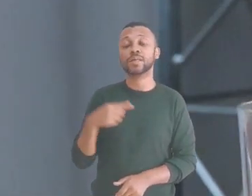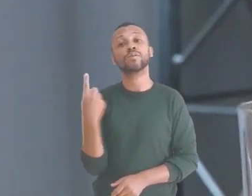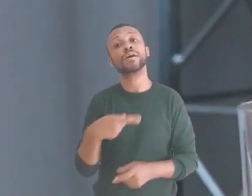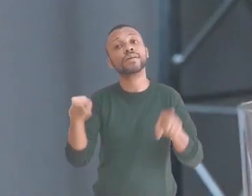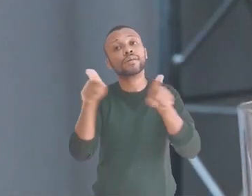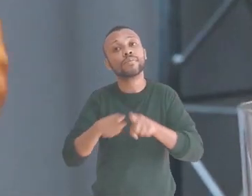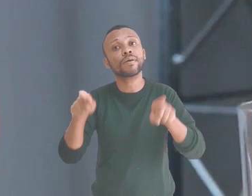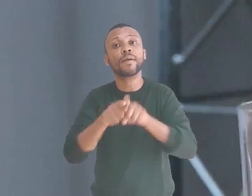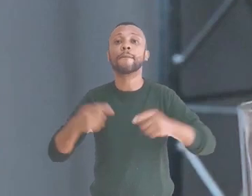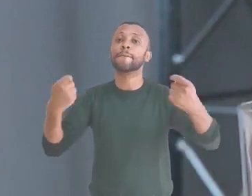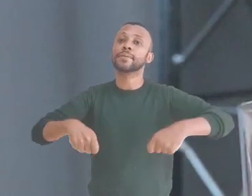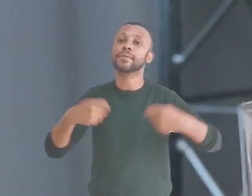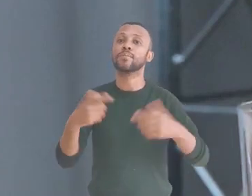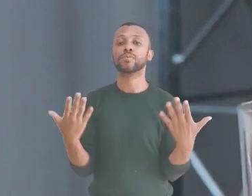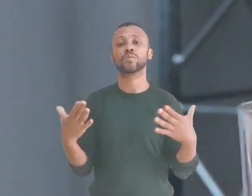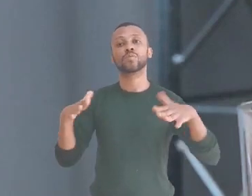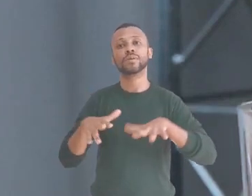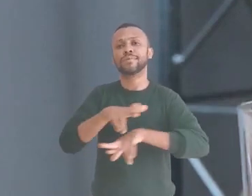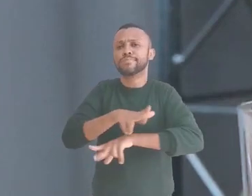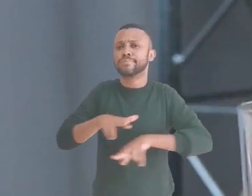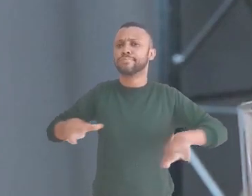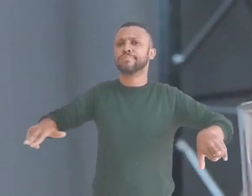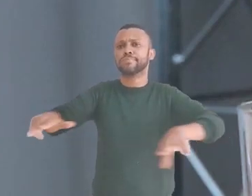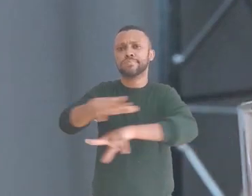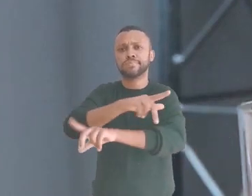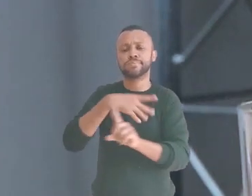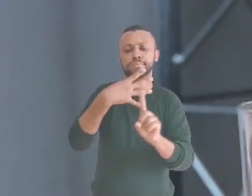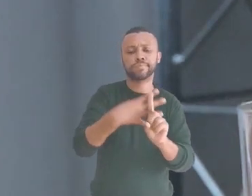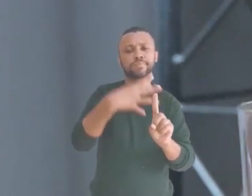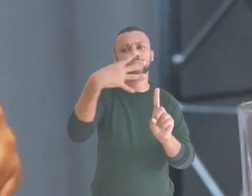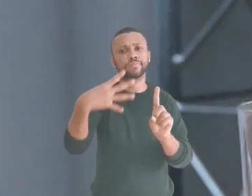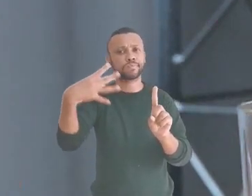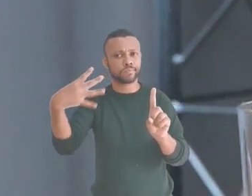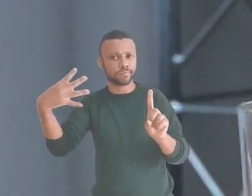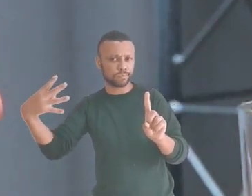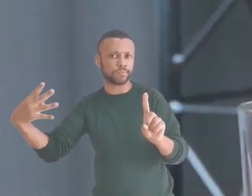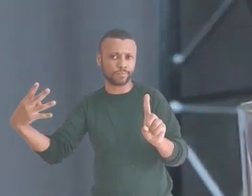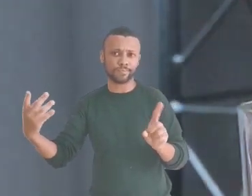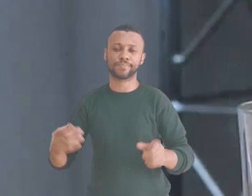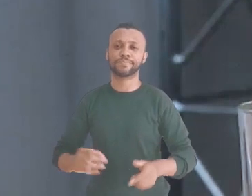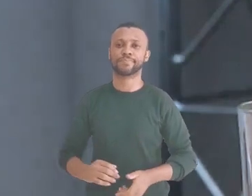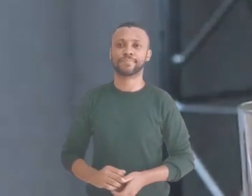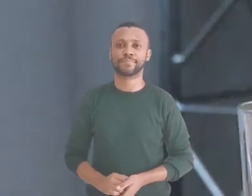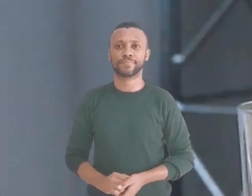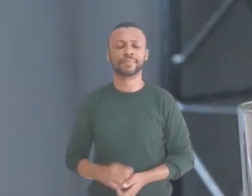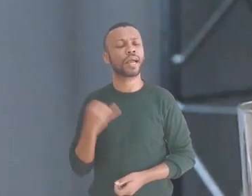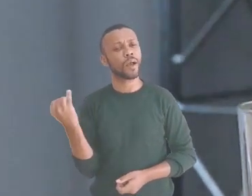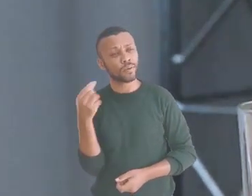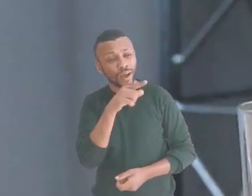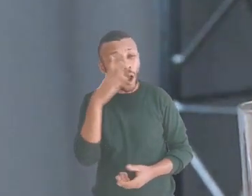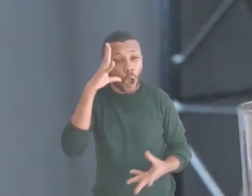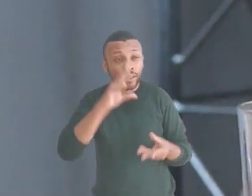também a diversidade do LGBTQIY+. Espera aí que eu sei essa sigla,